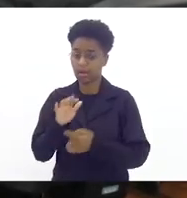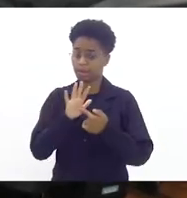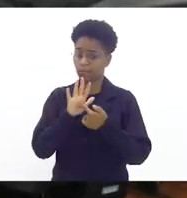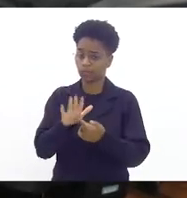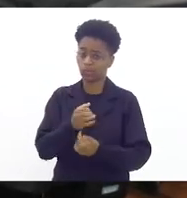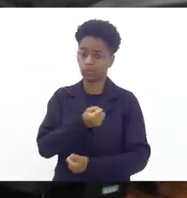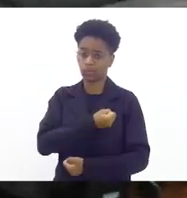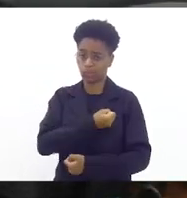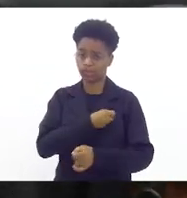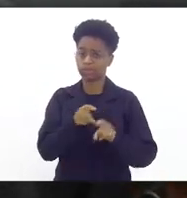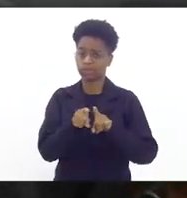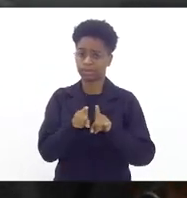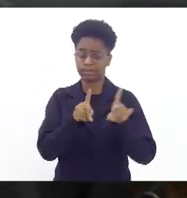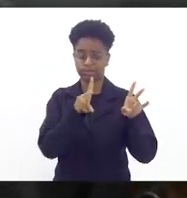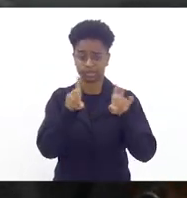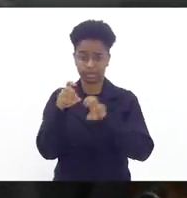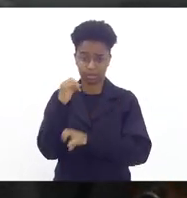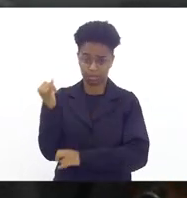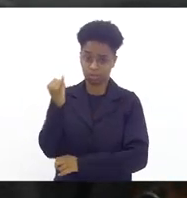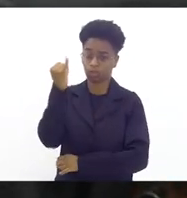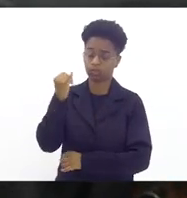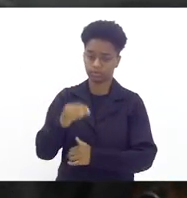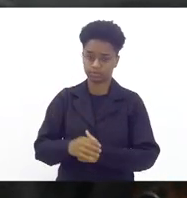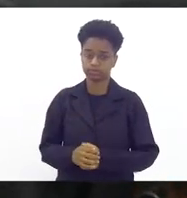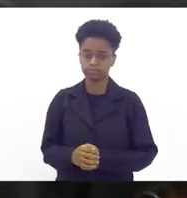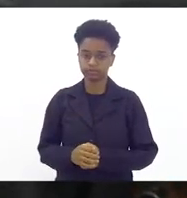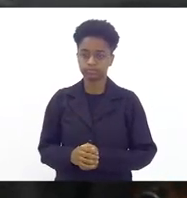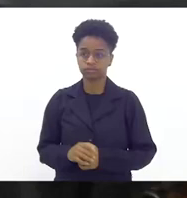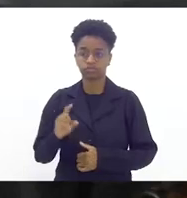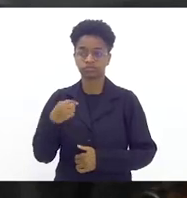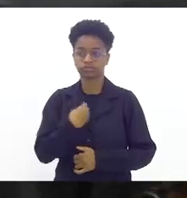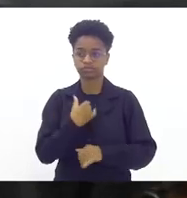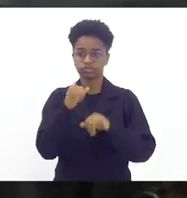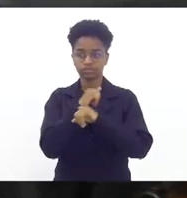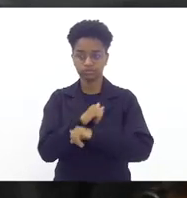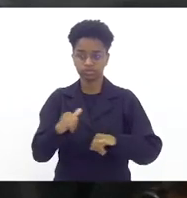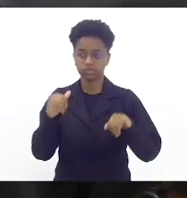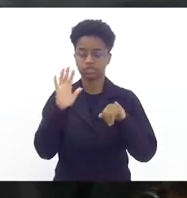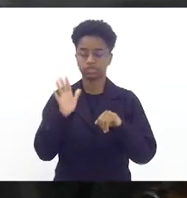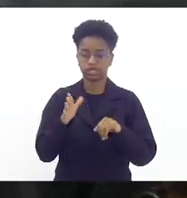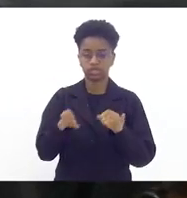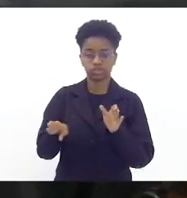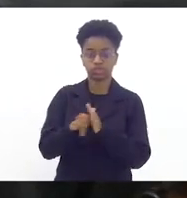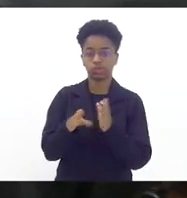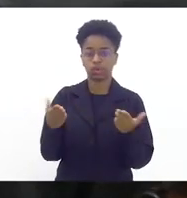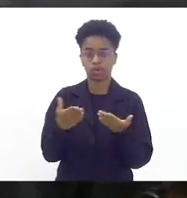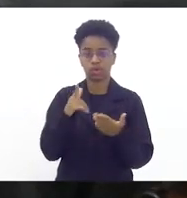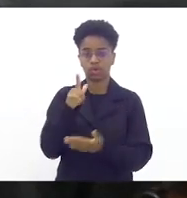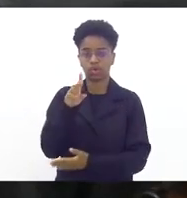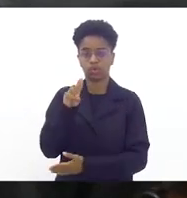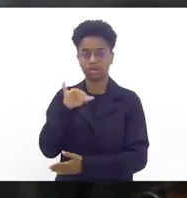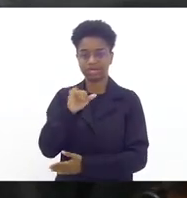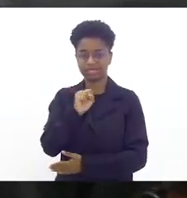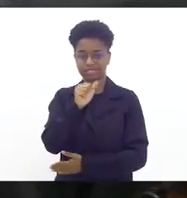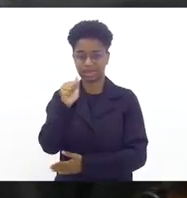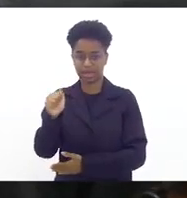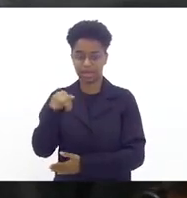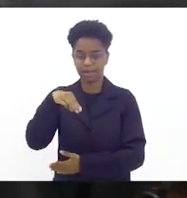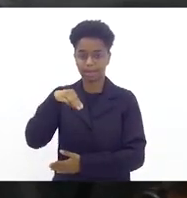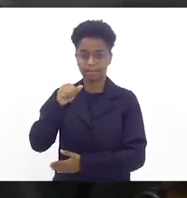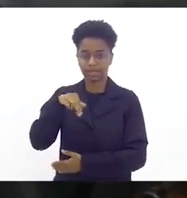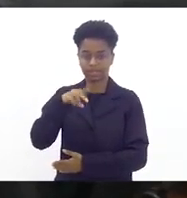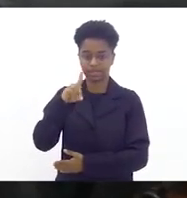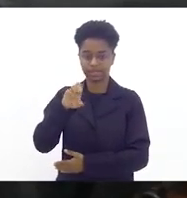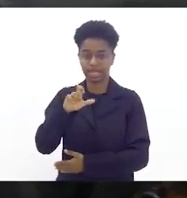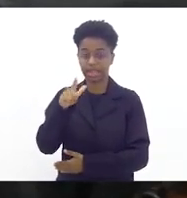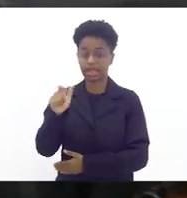considerações muito relevantes. Então, já tínhamos anunciado aqui, chegou aqui agora, a Luísa Mandela. Cadê a Luísa Mandela? está